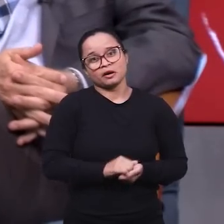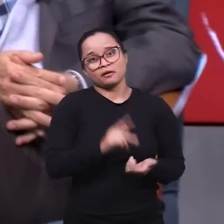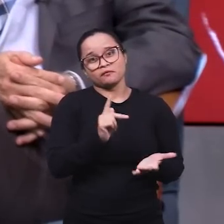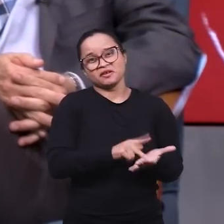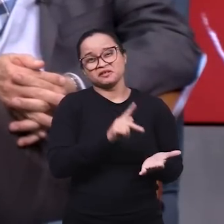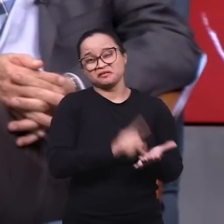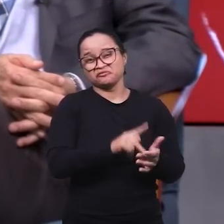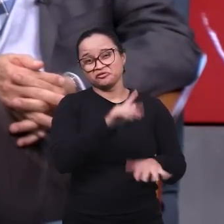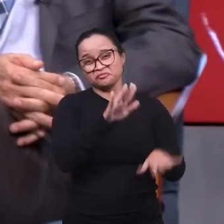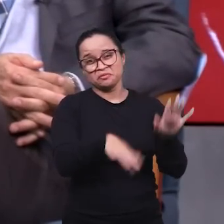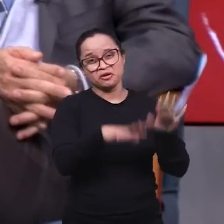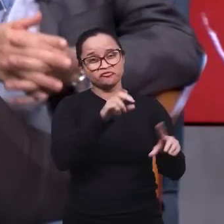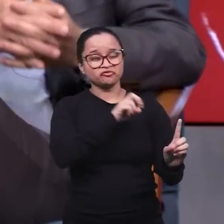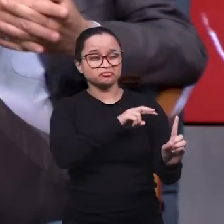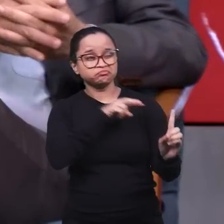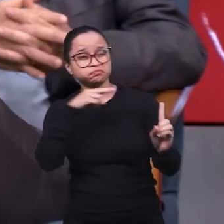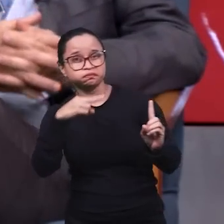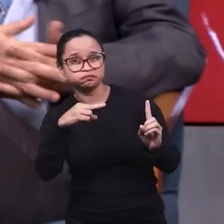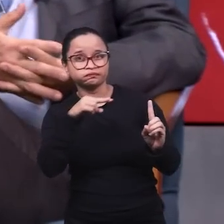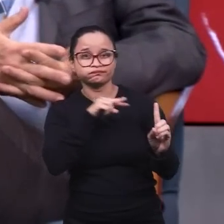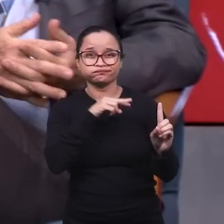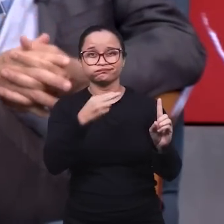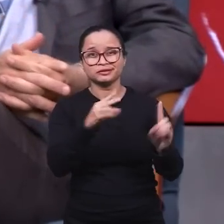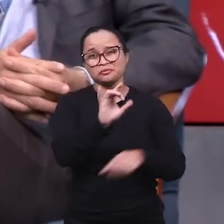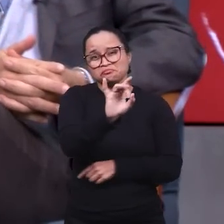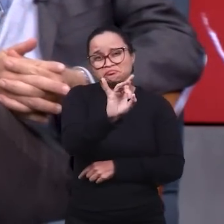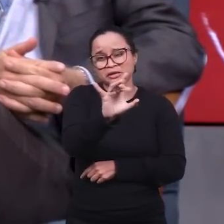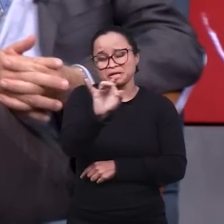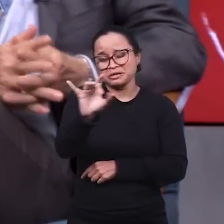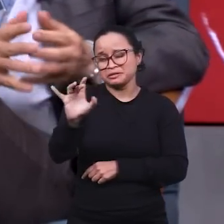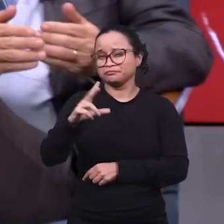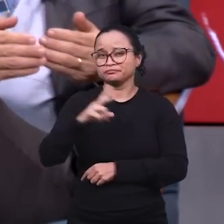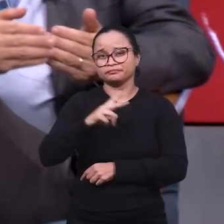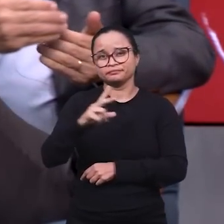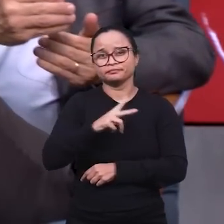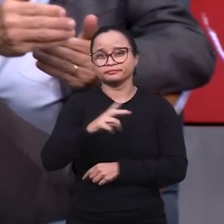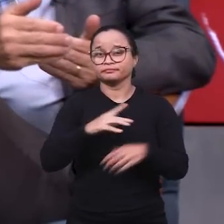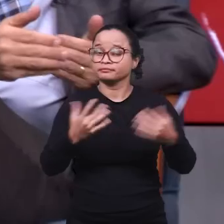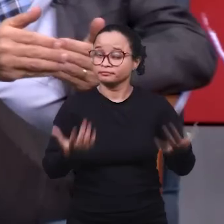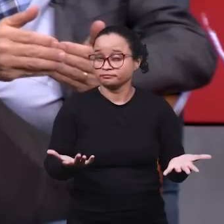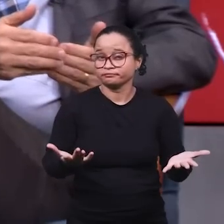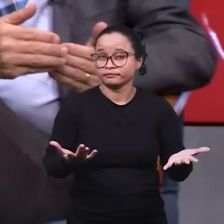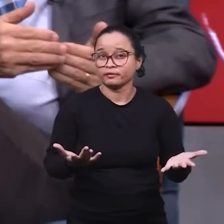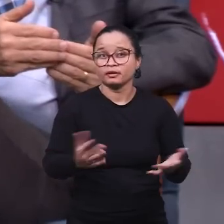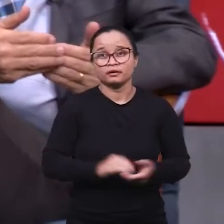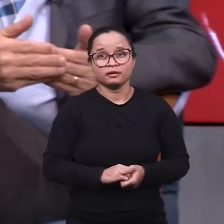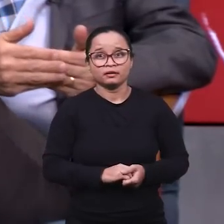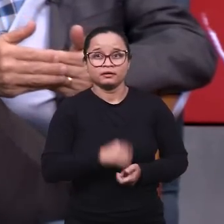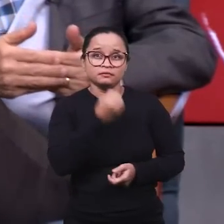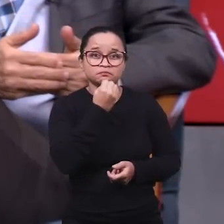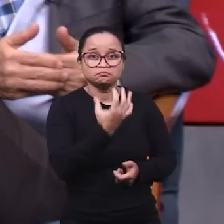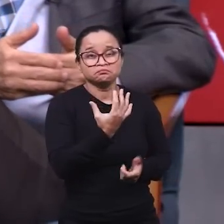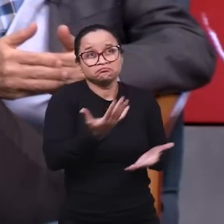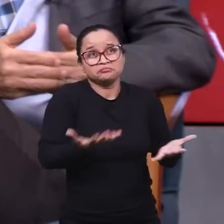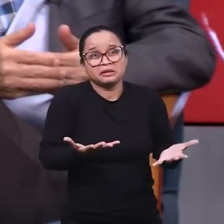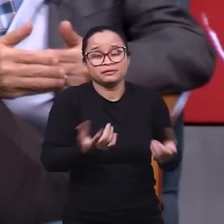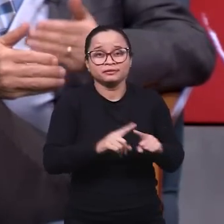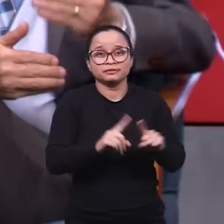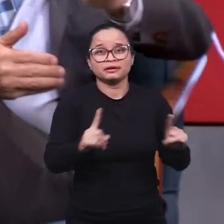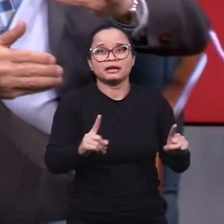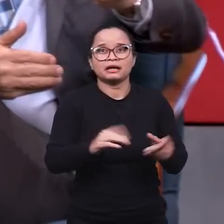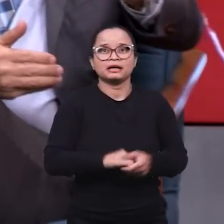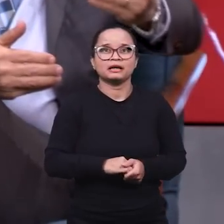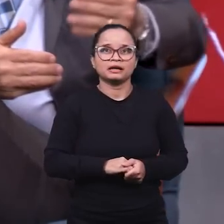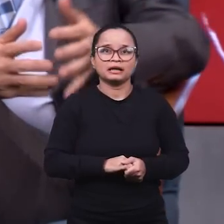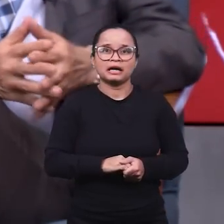verdades relativas. Então, a verdade relativa é de cada um. Ela é tão válida quanto até